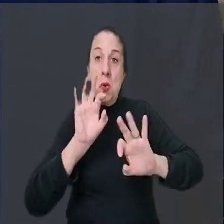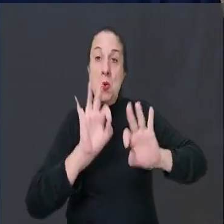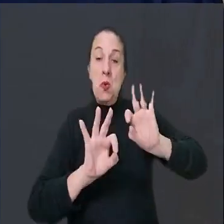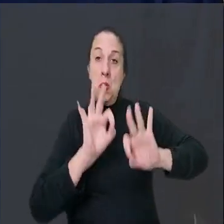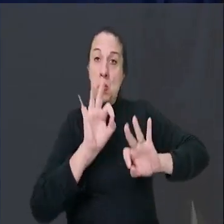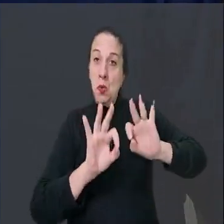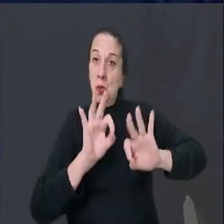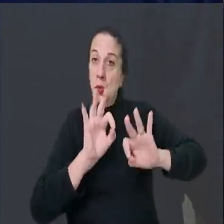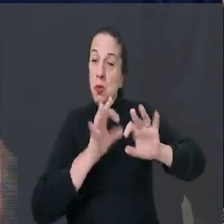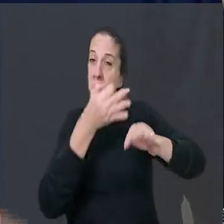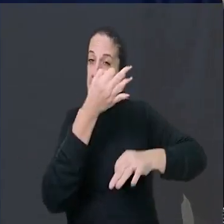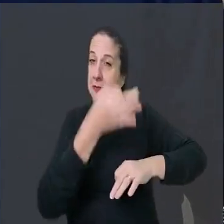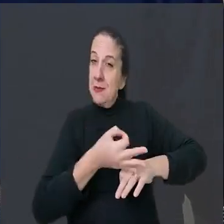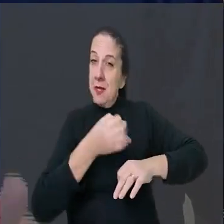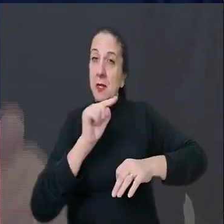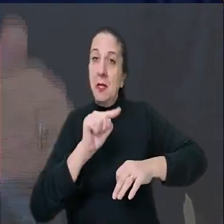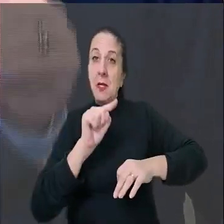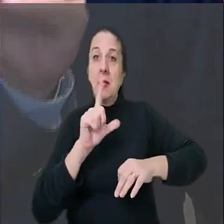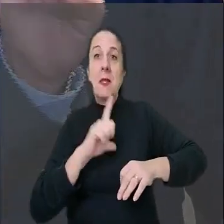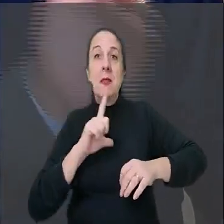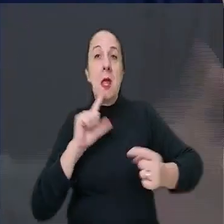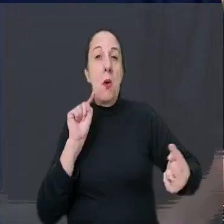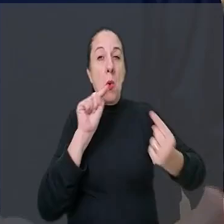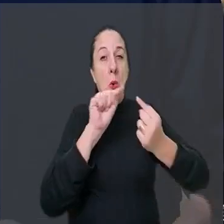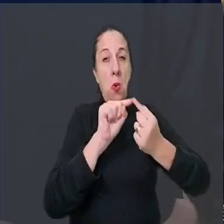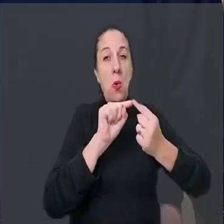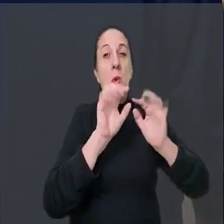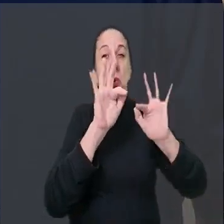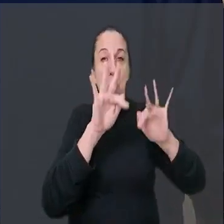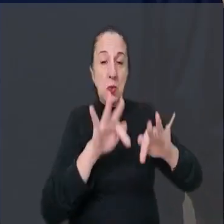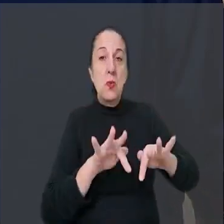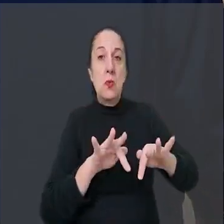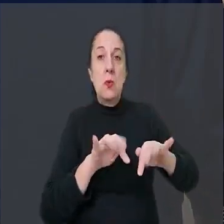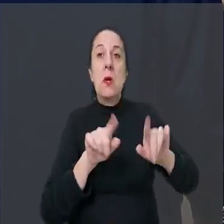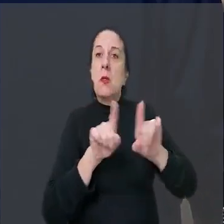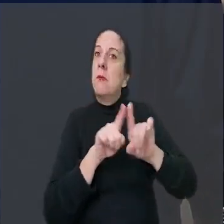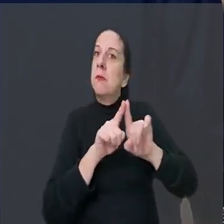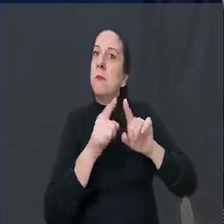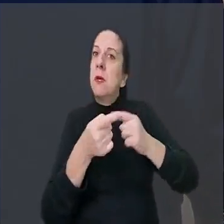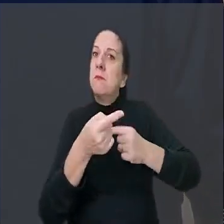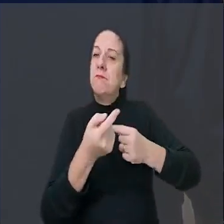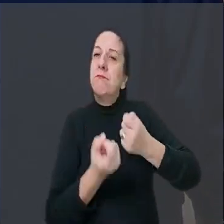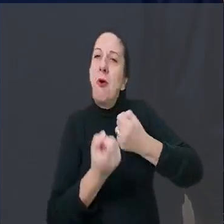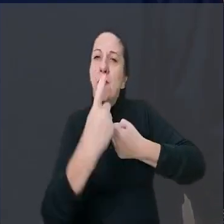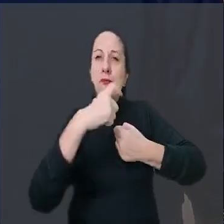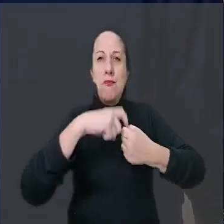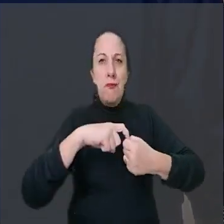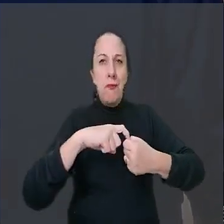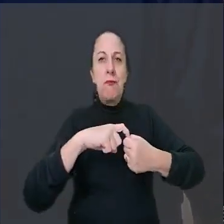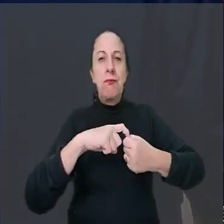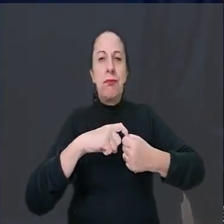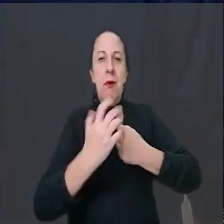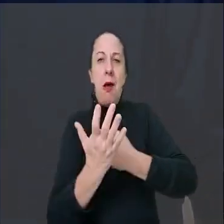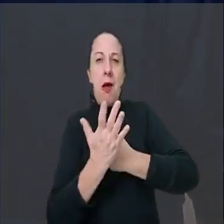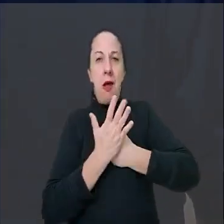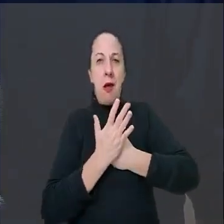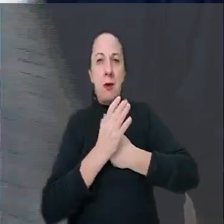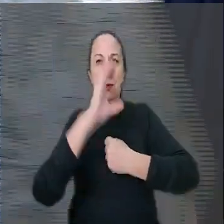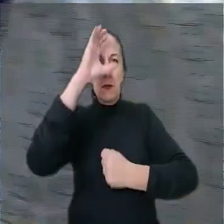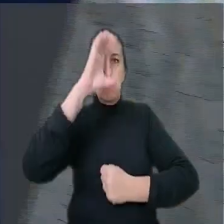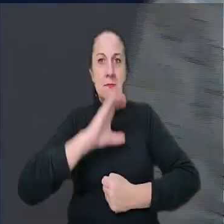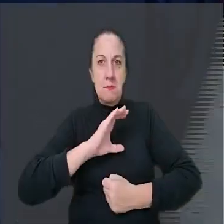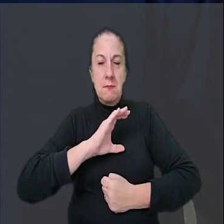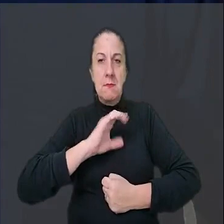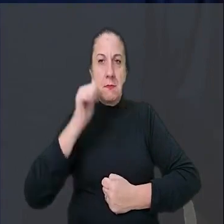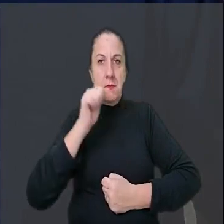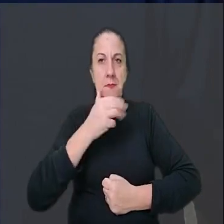prestação jurisdicional efetiva que alcance a sua finalidade e se converta em benefício dos cidadãos